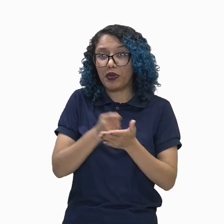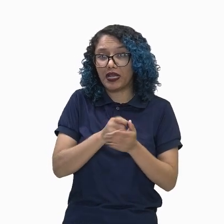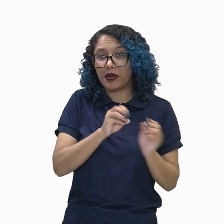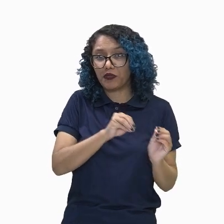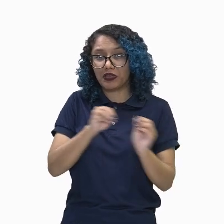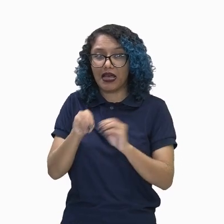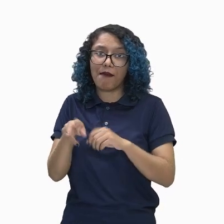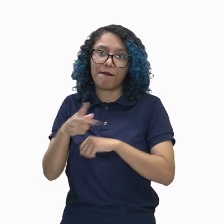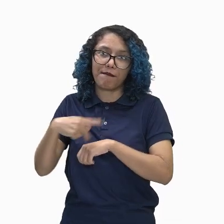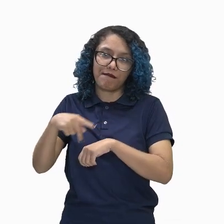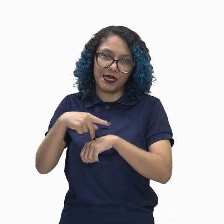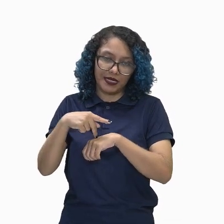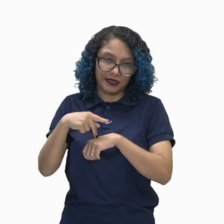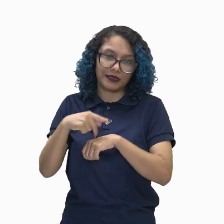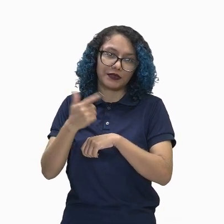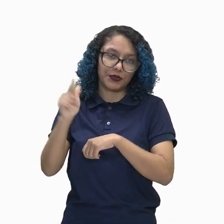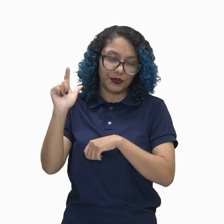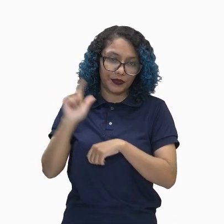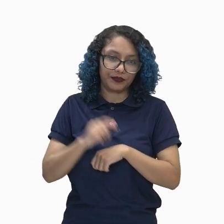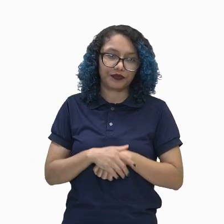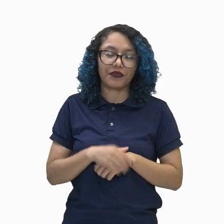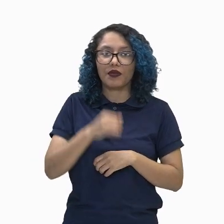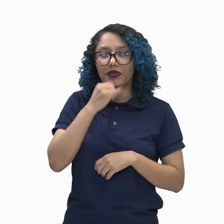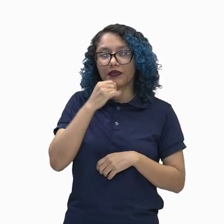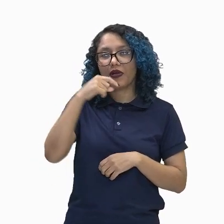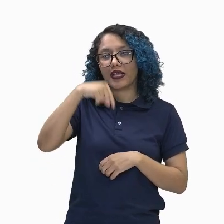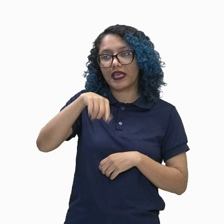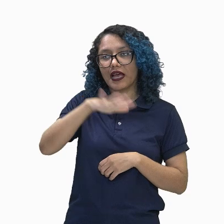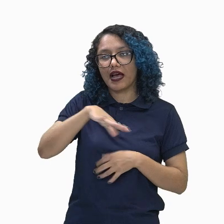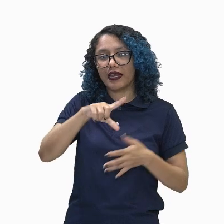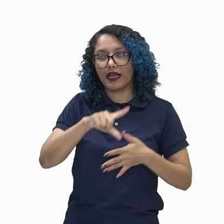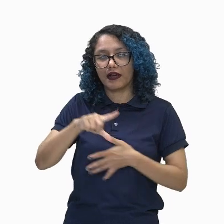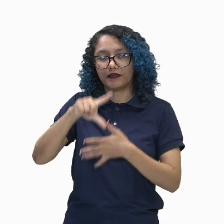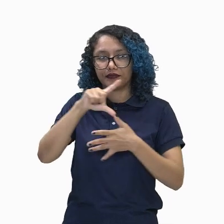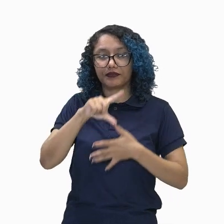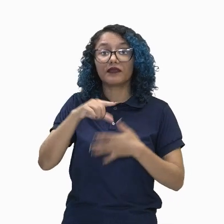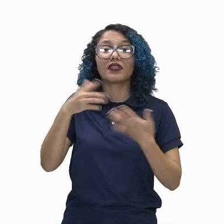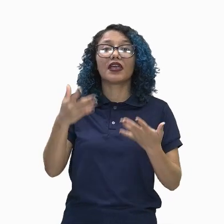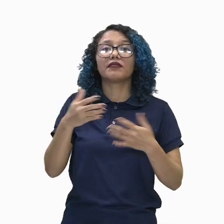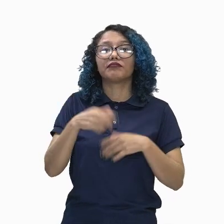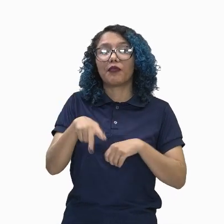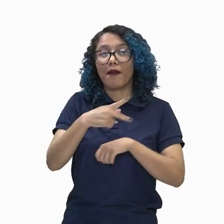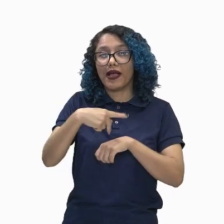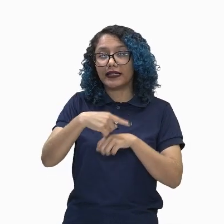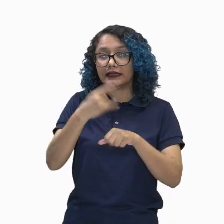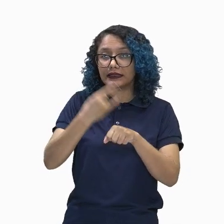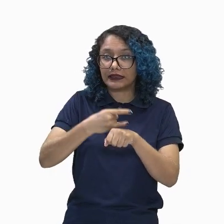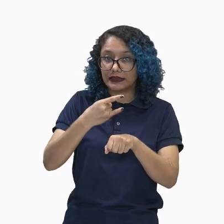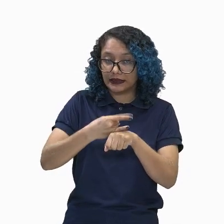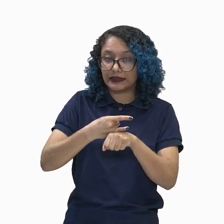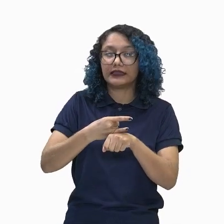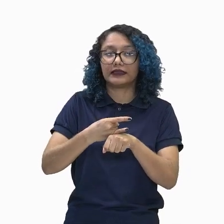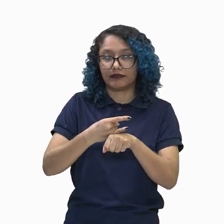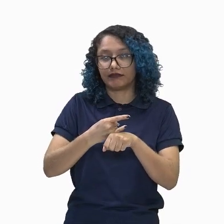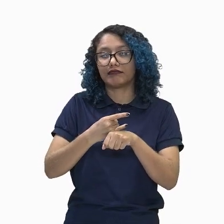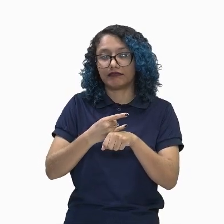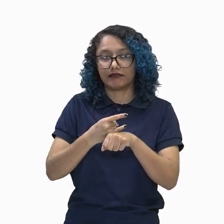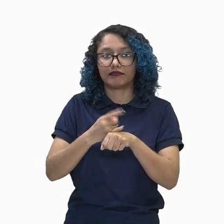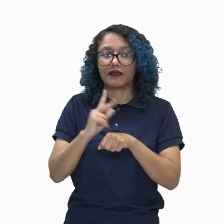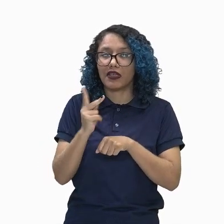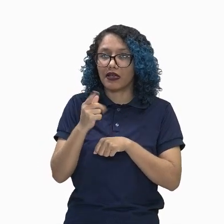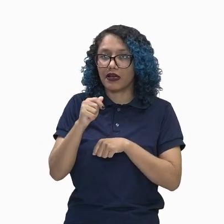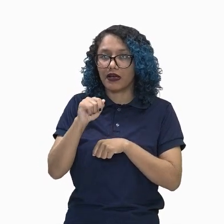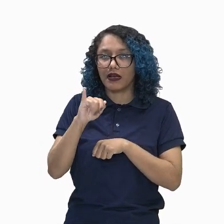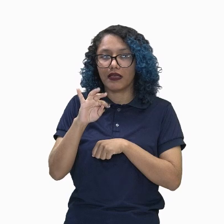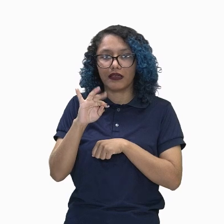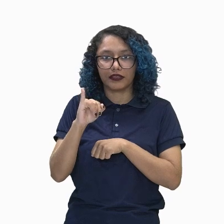exemplo, aqui na América Latina, nós temos quem? O Haiti. O Haiti, gente, aí vocês podem observar